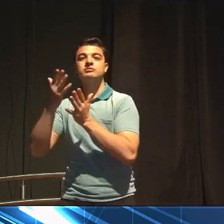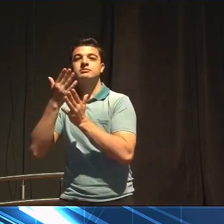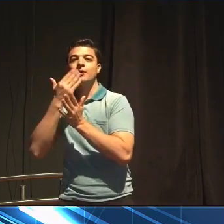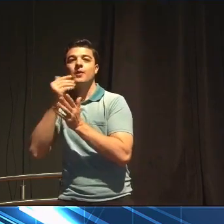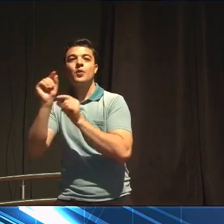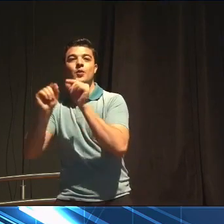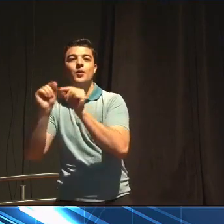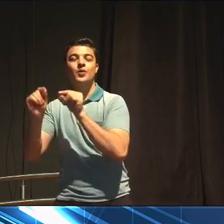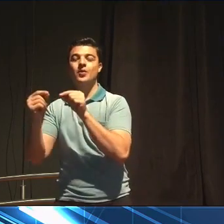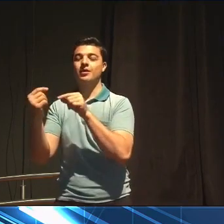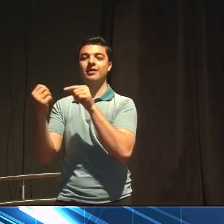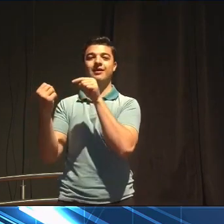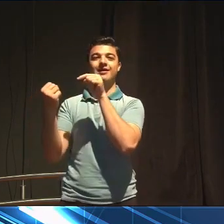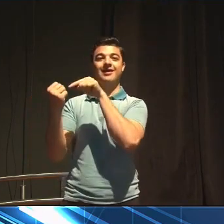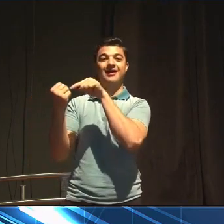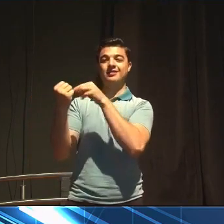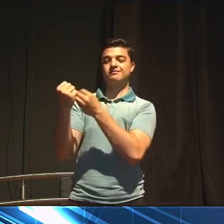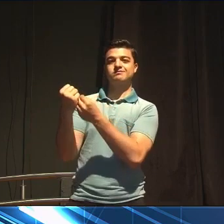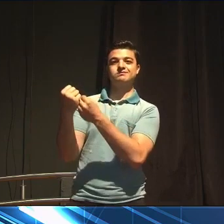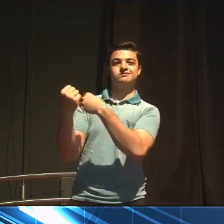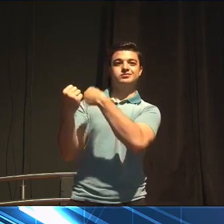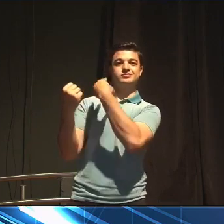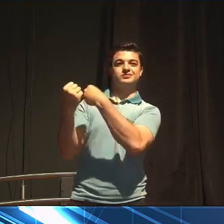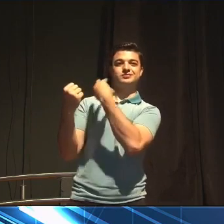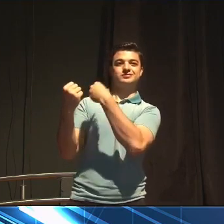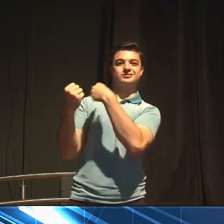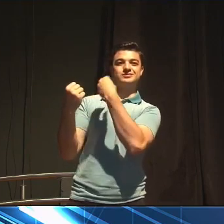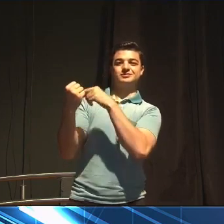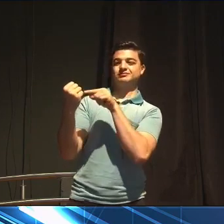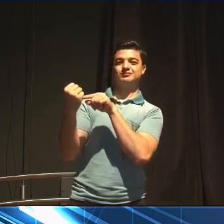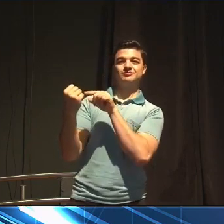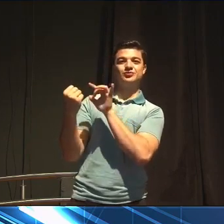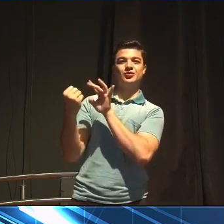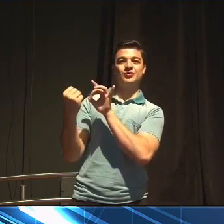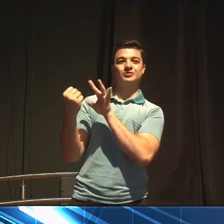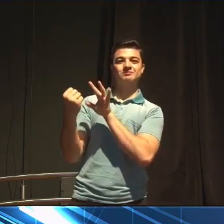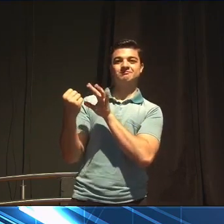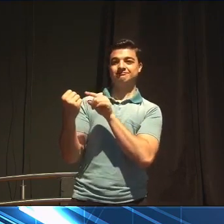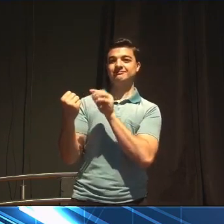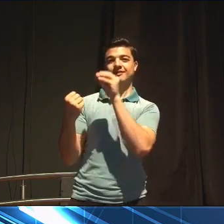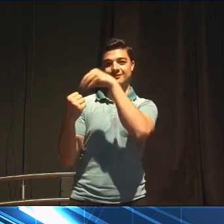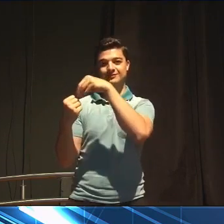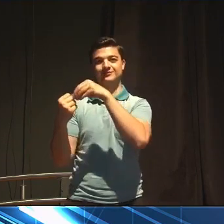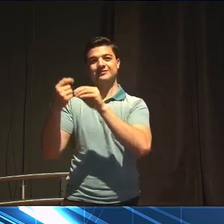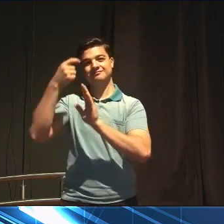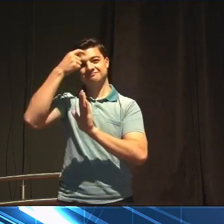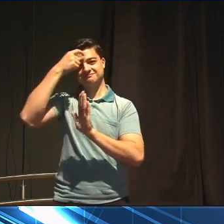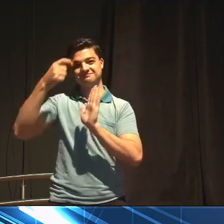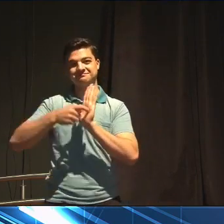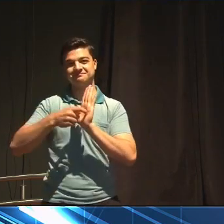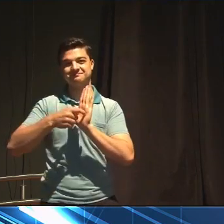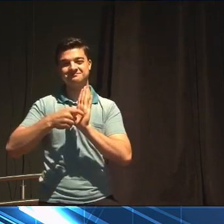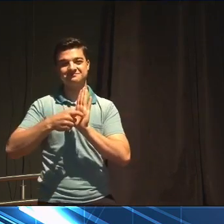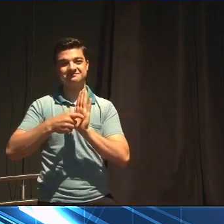têm anteriormente, e tudo isso só é possível com inteligência artificial. E o detalhe interessante, né, uma aplicação como essa pode estar numa